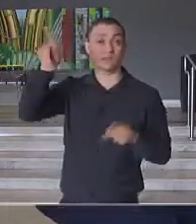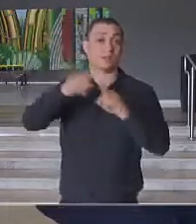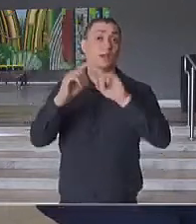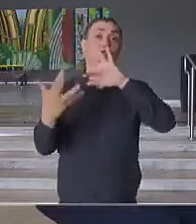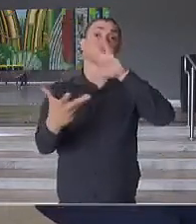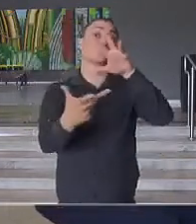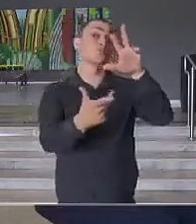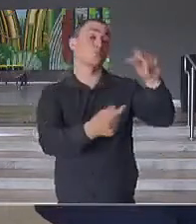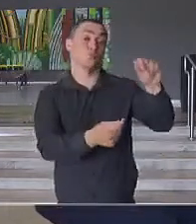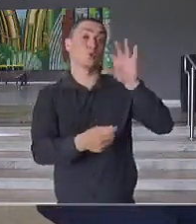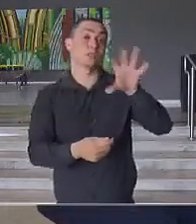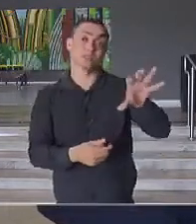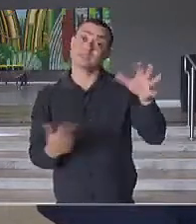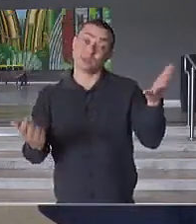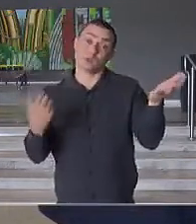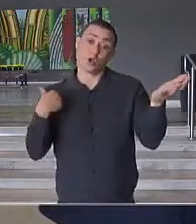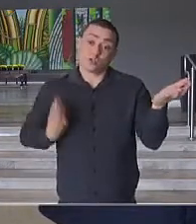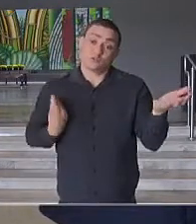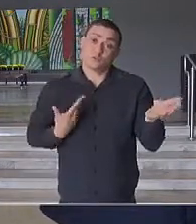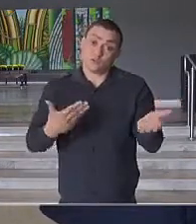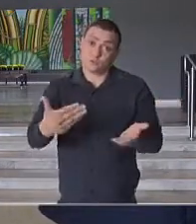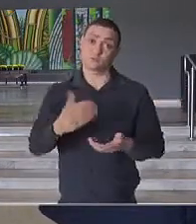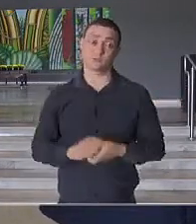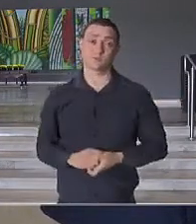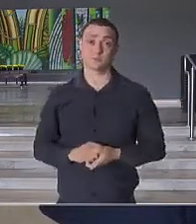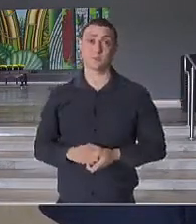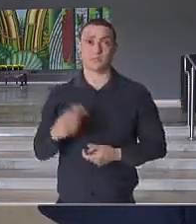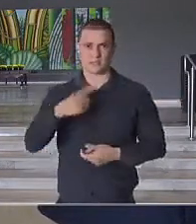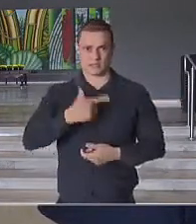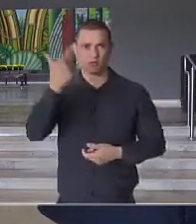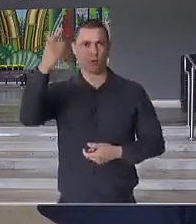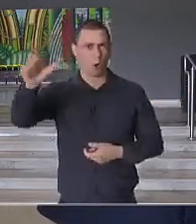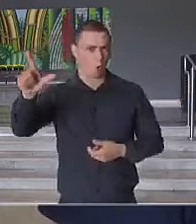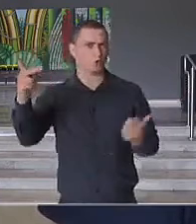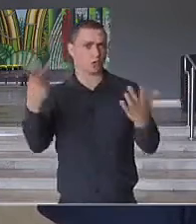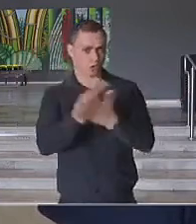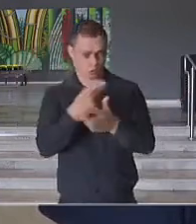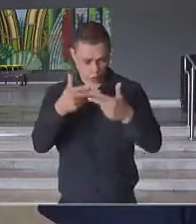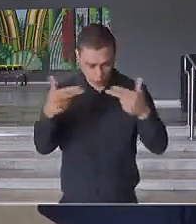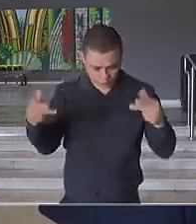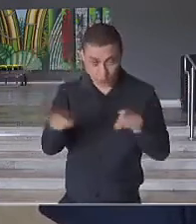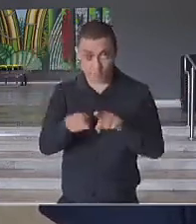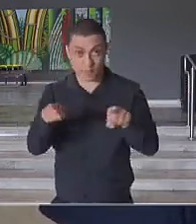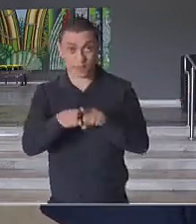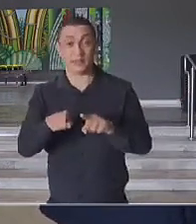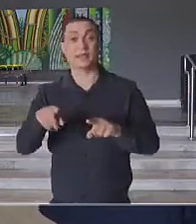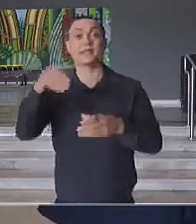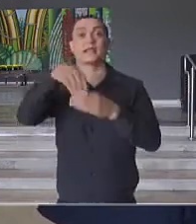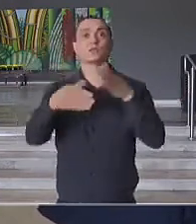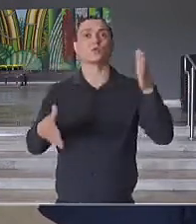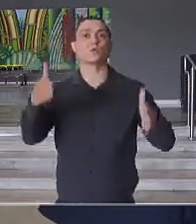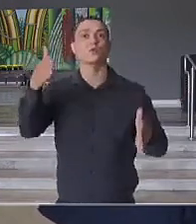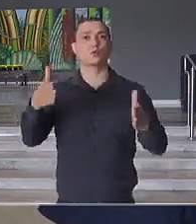no mundo todo, e nós estamos lidando com ela. Teve uma outra circunstância que é dentro do que o